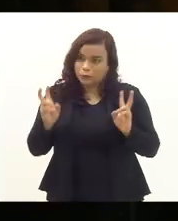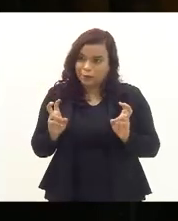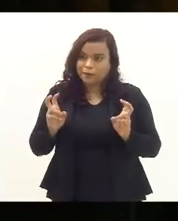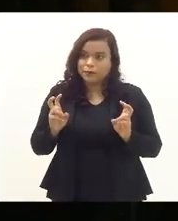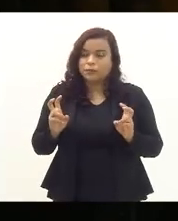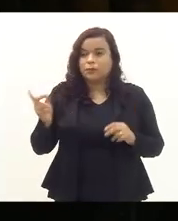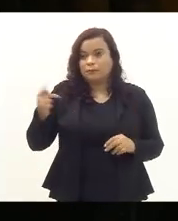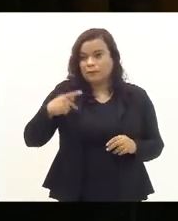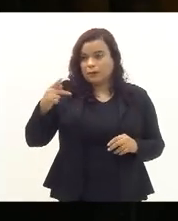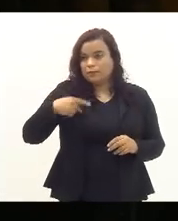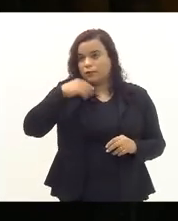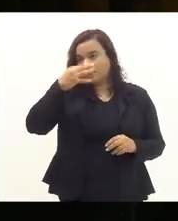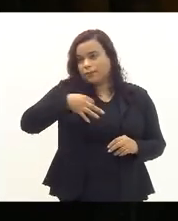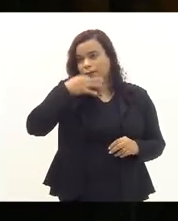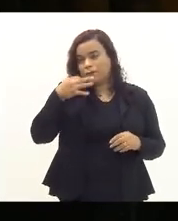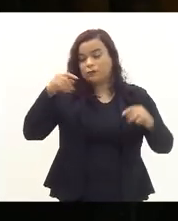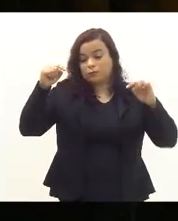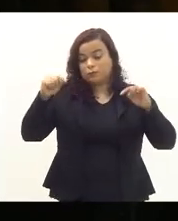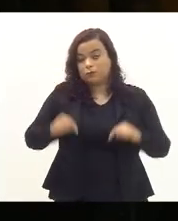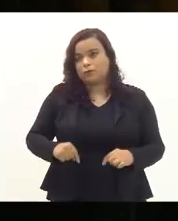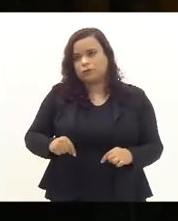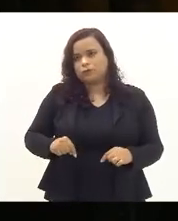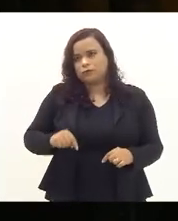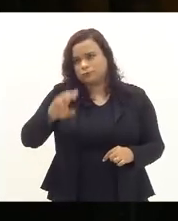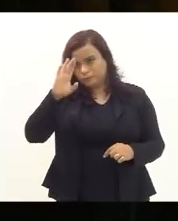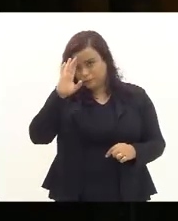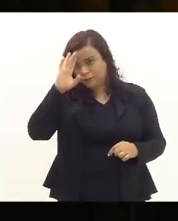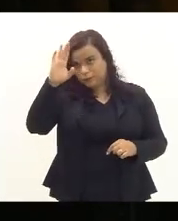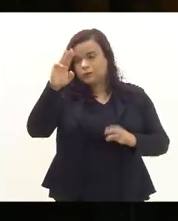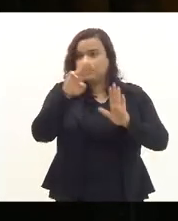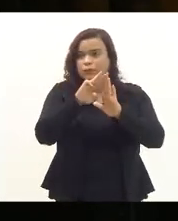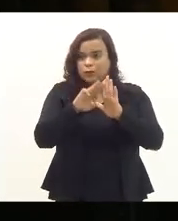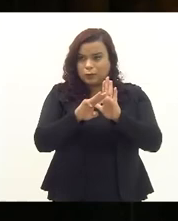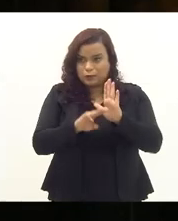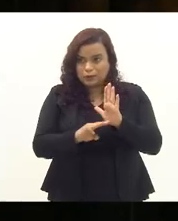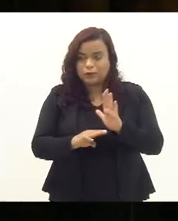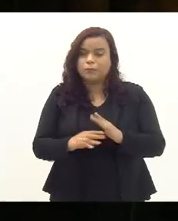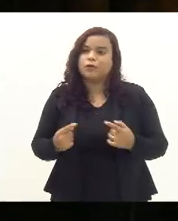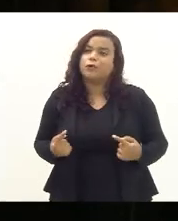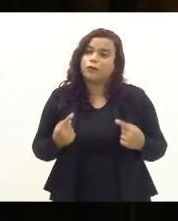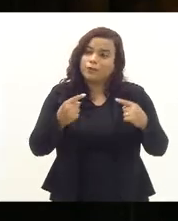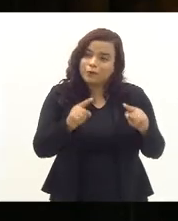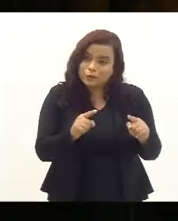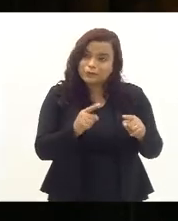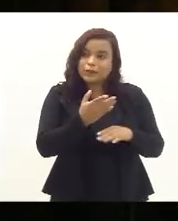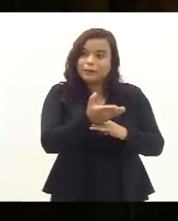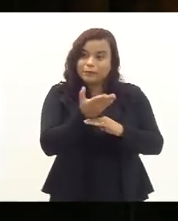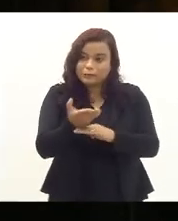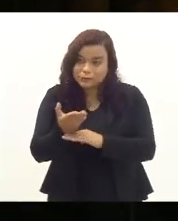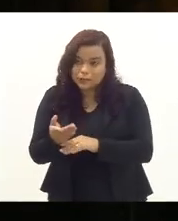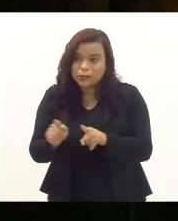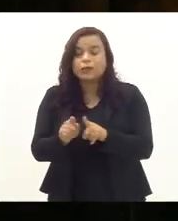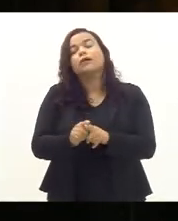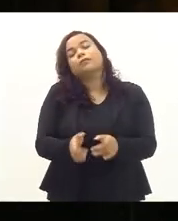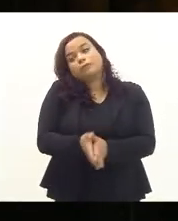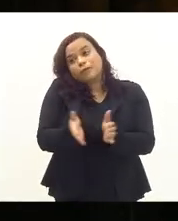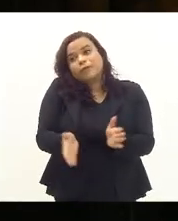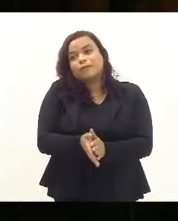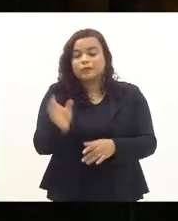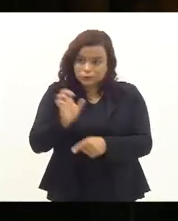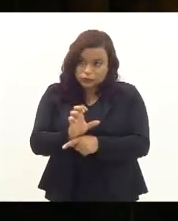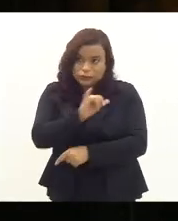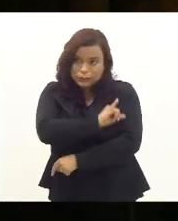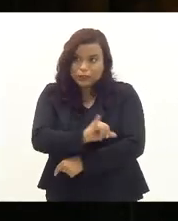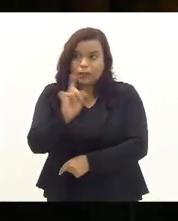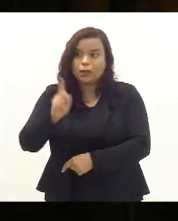para mim hoje o principal programa de enfrentamento à miséria e pobreza no estado do Rio de